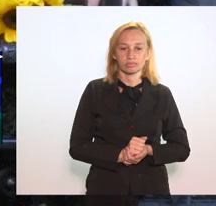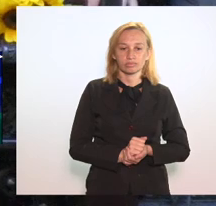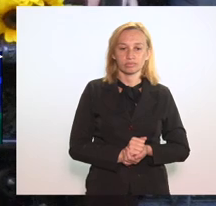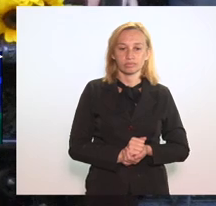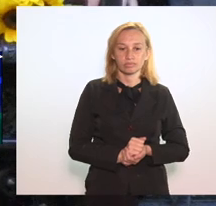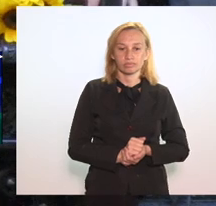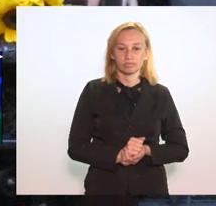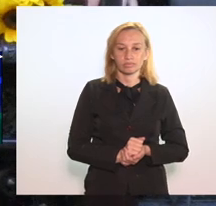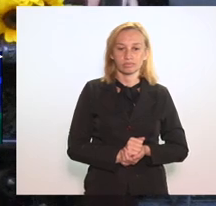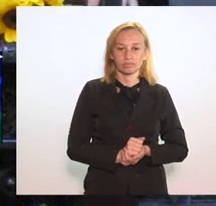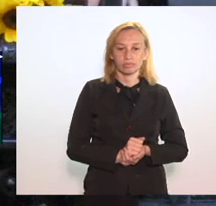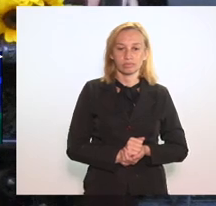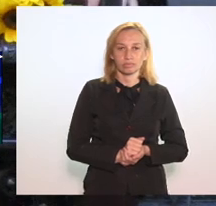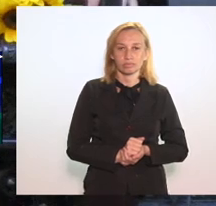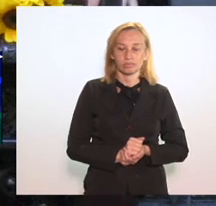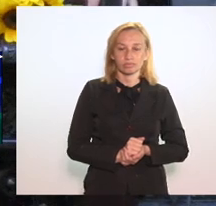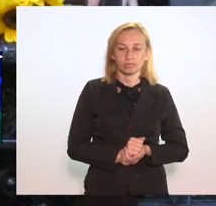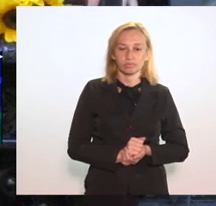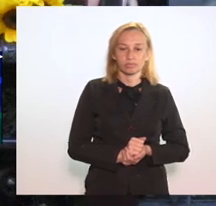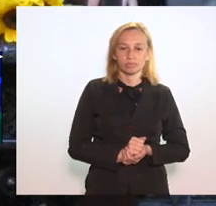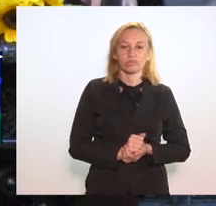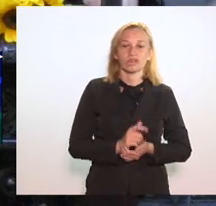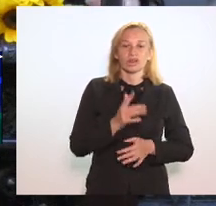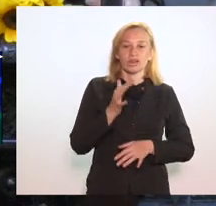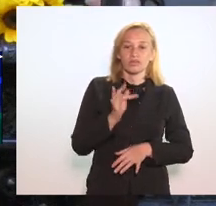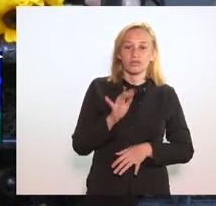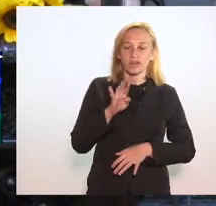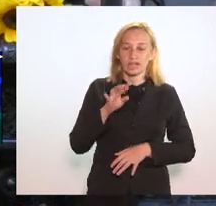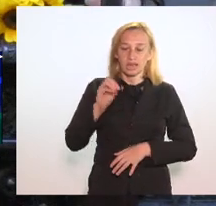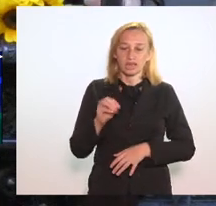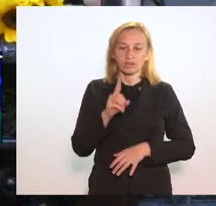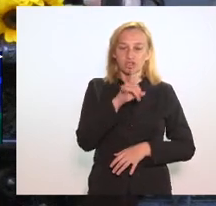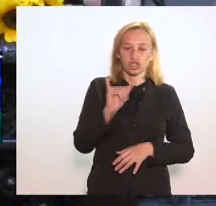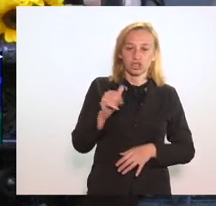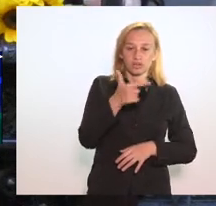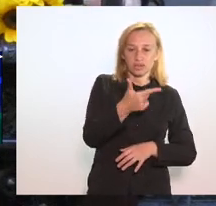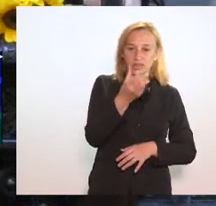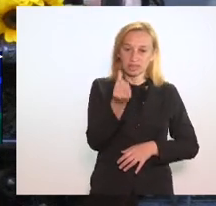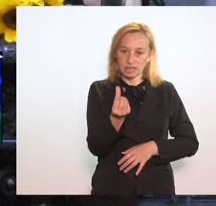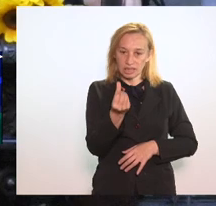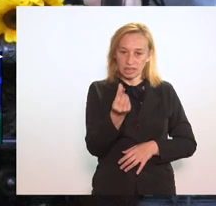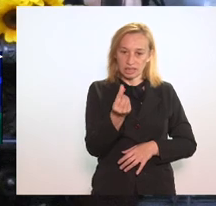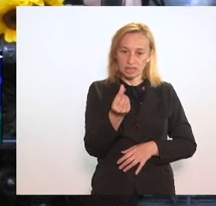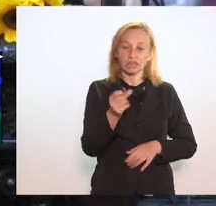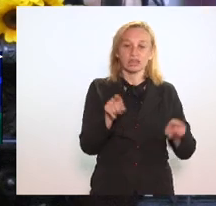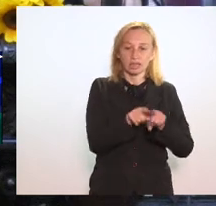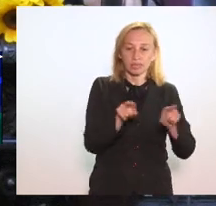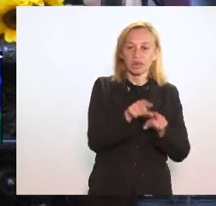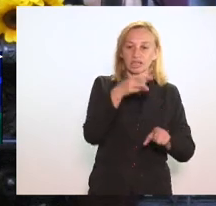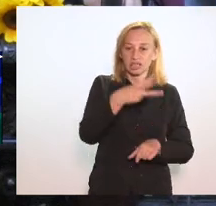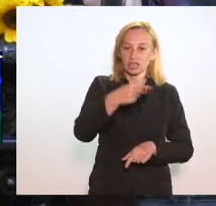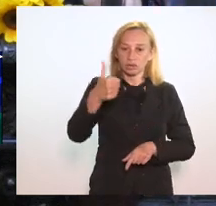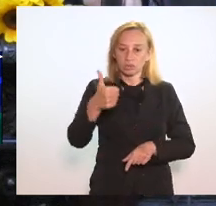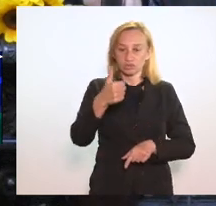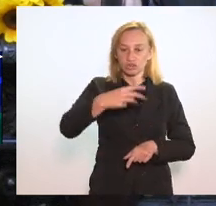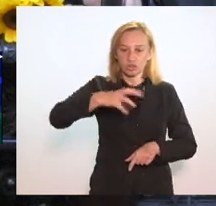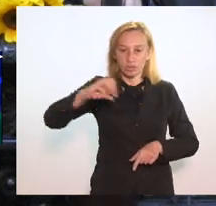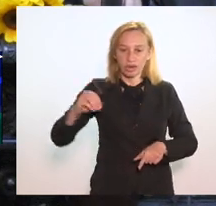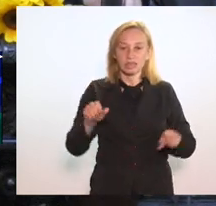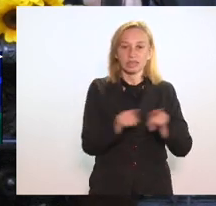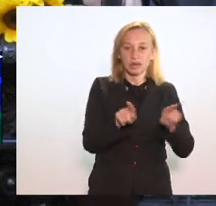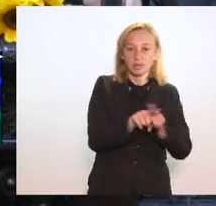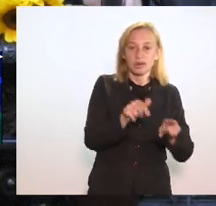e institui a seccionalmente com feriados Dias 2631 26 e 31 de Março e